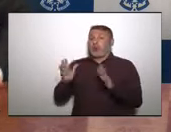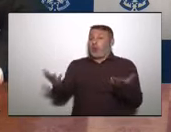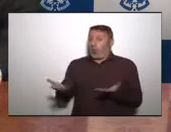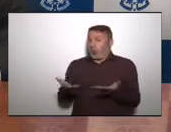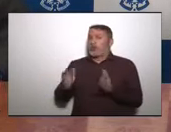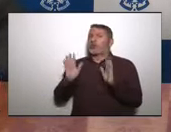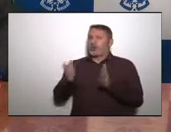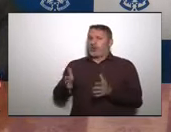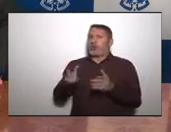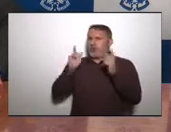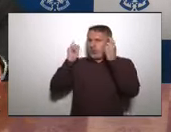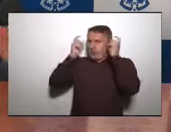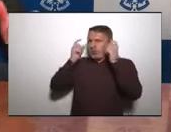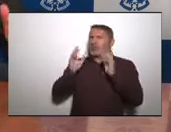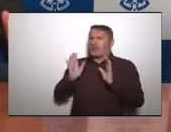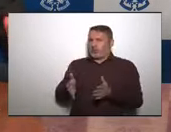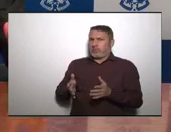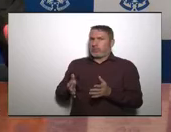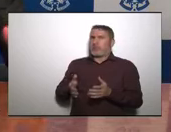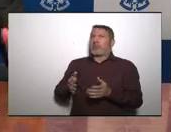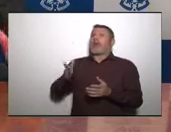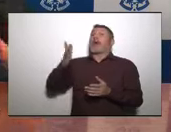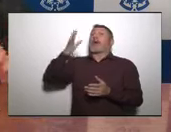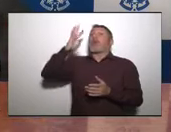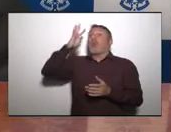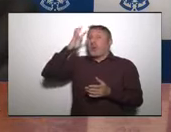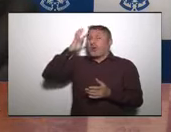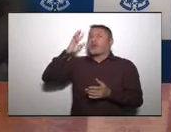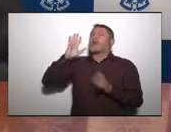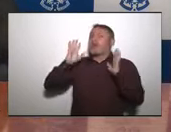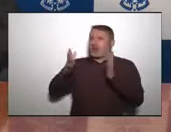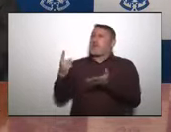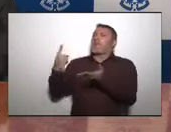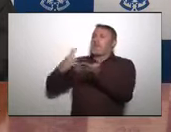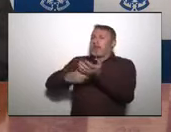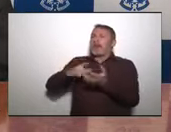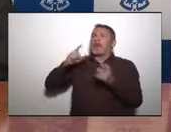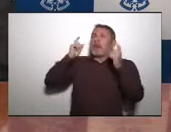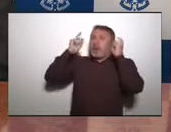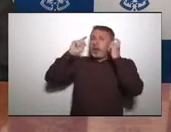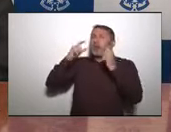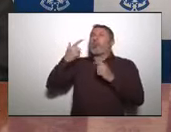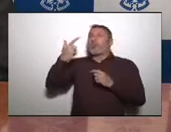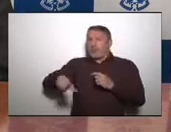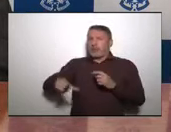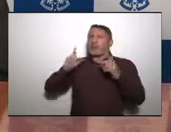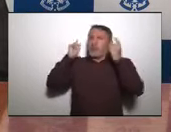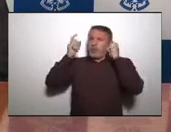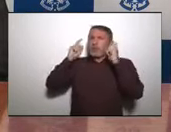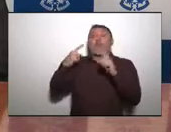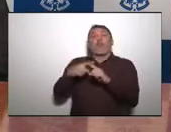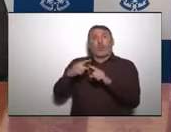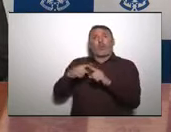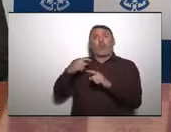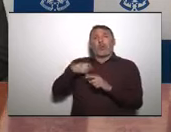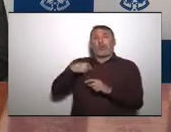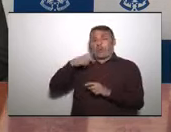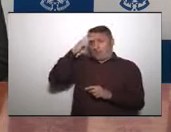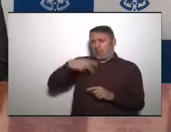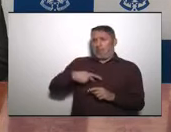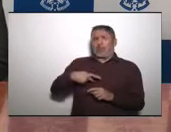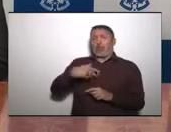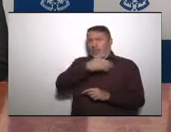hoje, tá certo? E tem uma outra marcada na quarta-feira. Nós estamos querendo ouvir do setor, porque essa decisão é